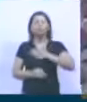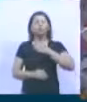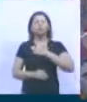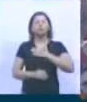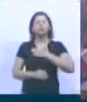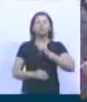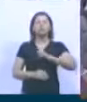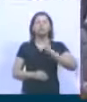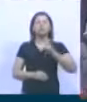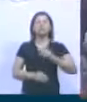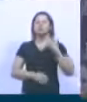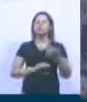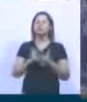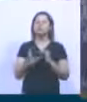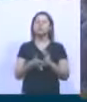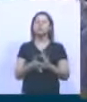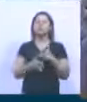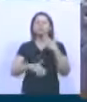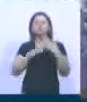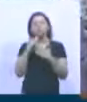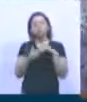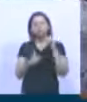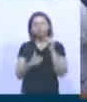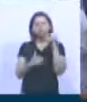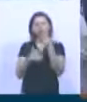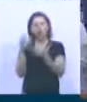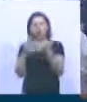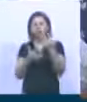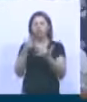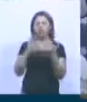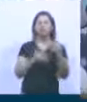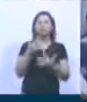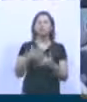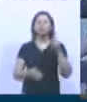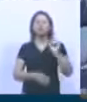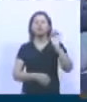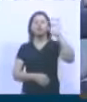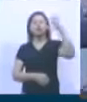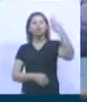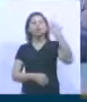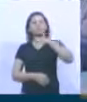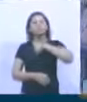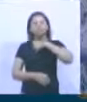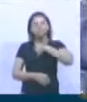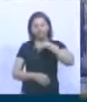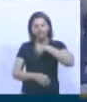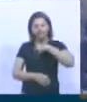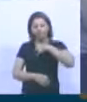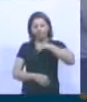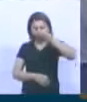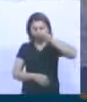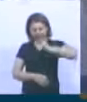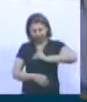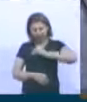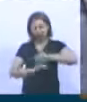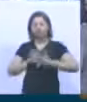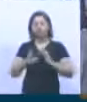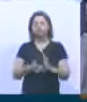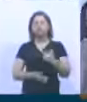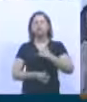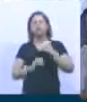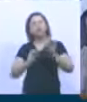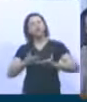Senhor, seja o que for que tenha me atingido e causou em mim sentimento de rejeição, Senhor, eu